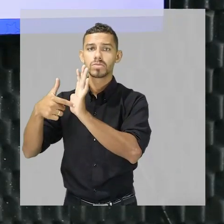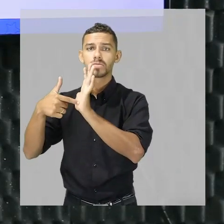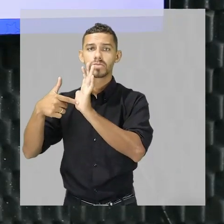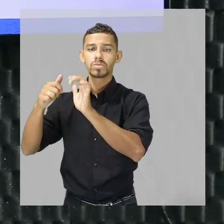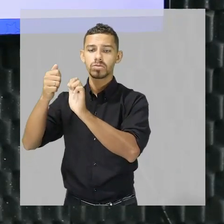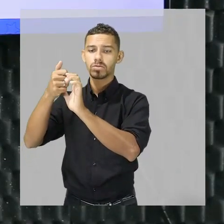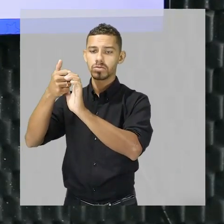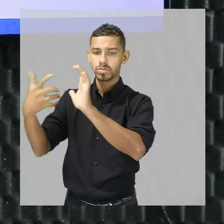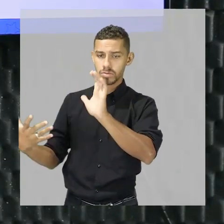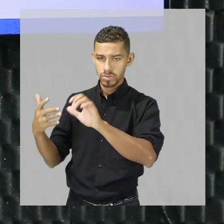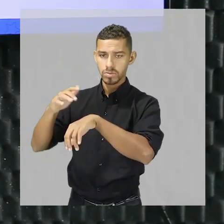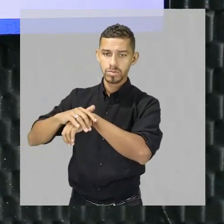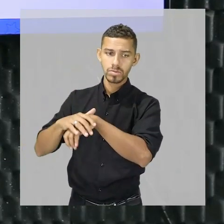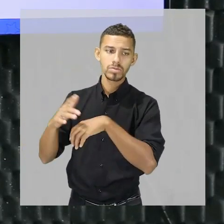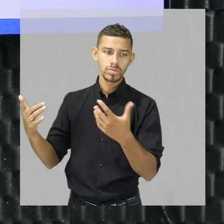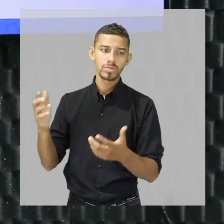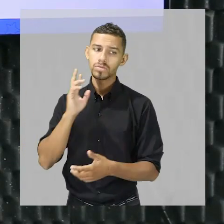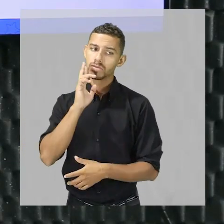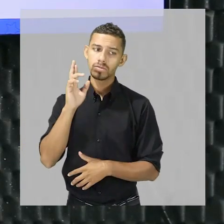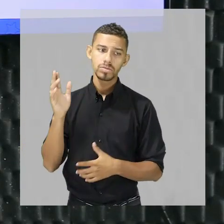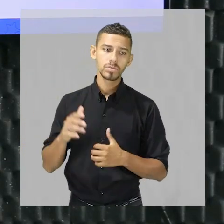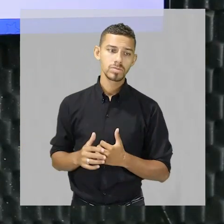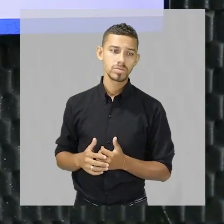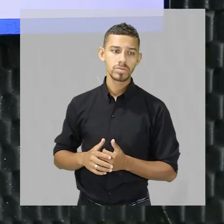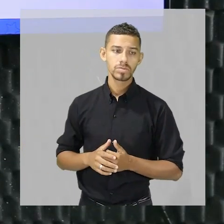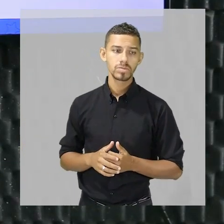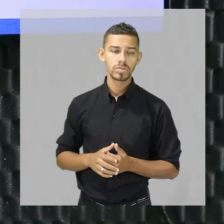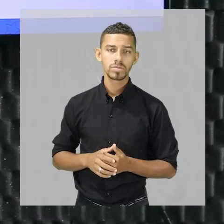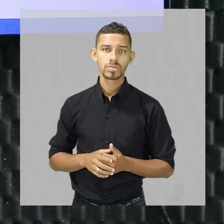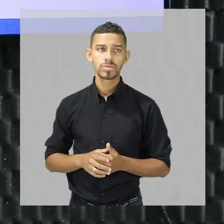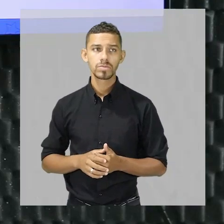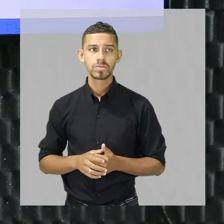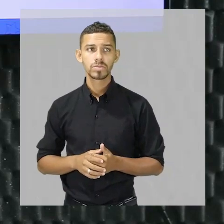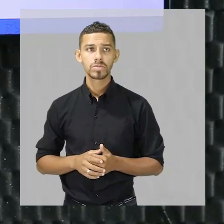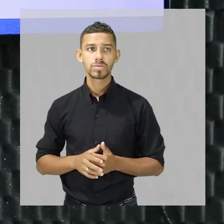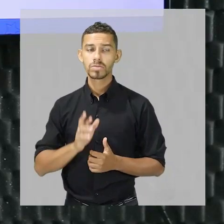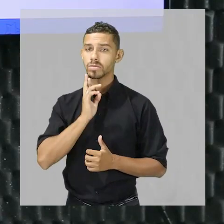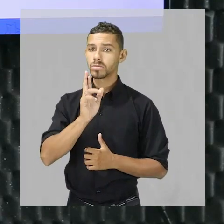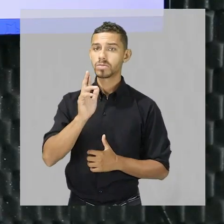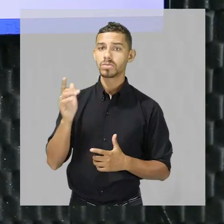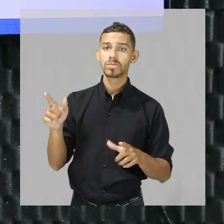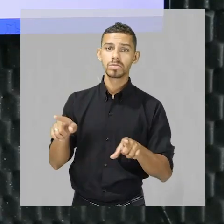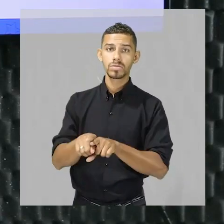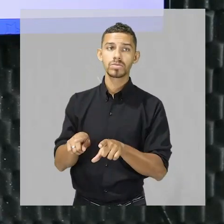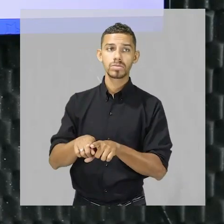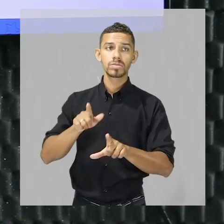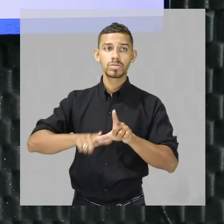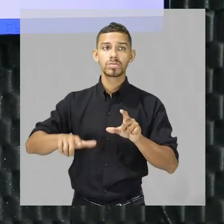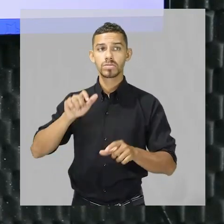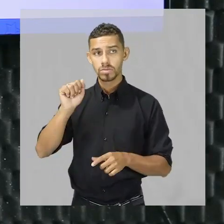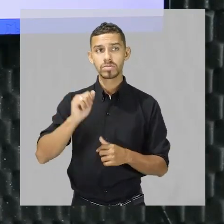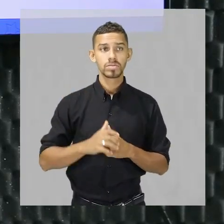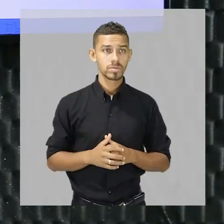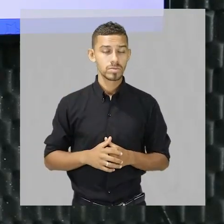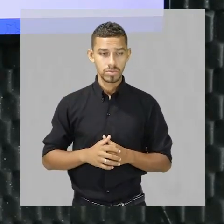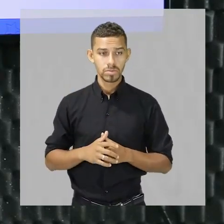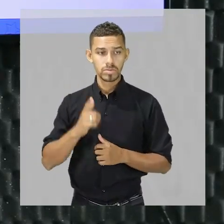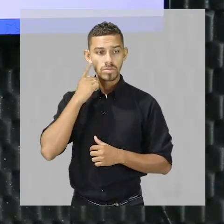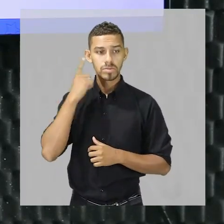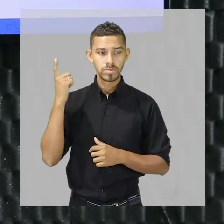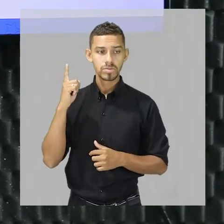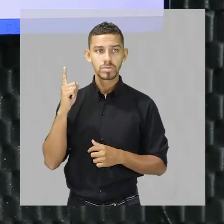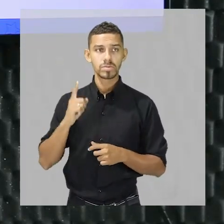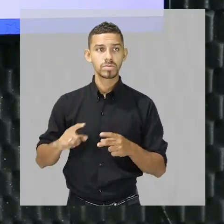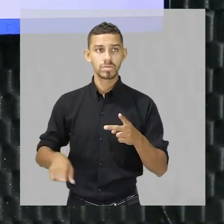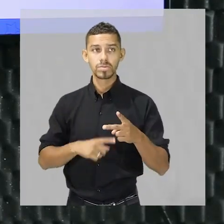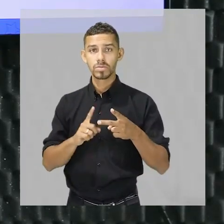tá certo? Então só aí ó, o nosso gabarito, tá certo? Ele seria a letra A, tá bom? Vamos ver, por exemplo, a letra B, para a gente fechar